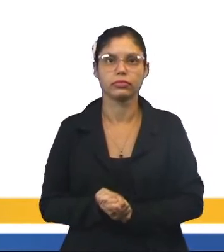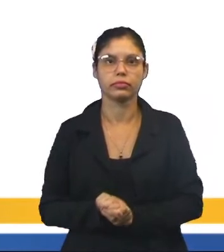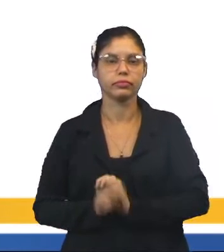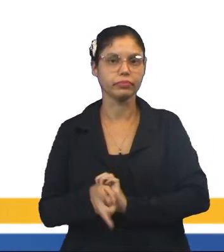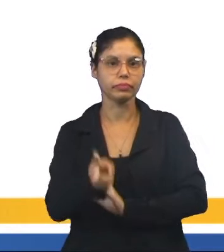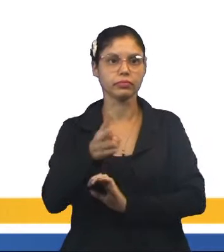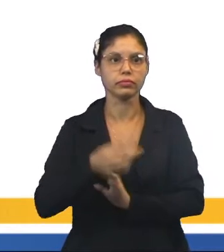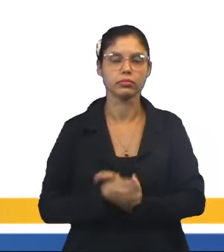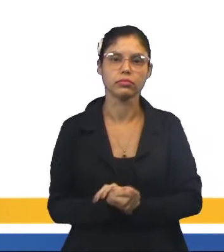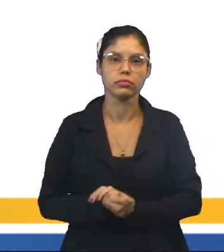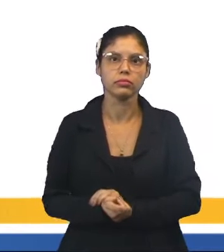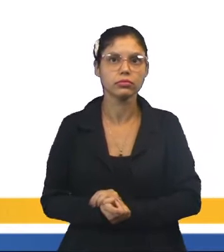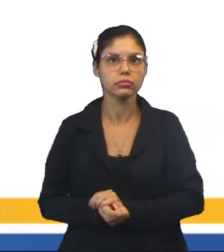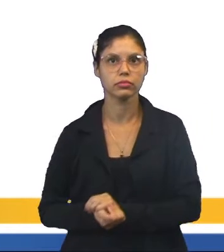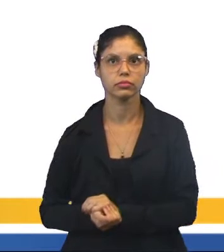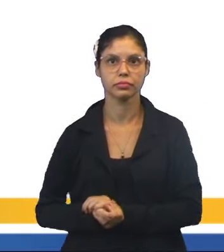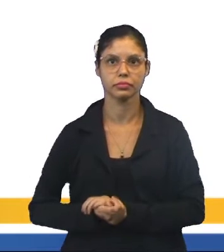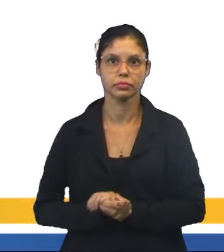Continuando.